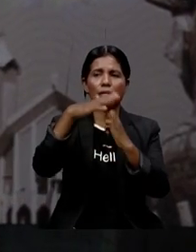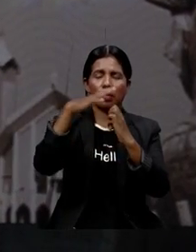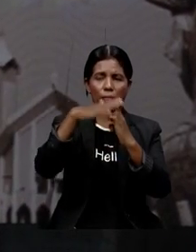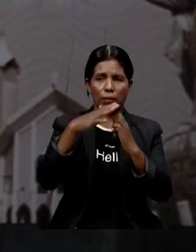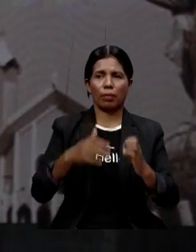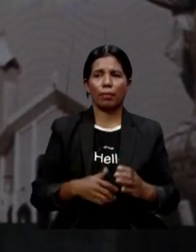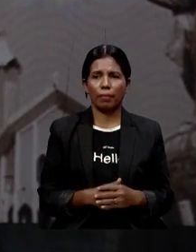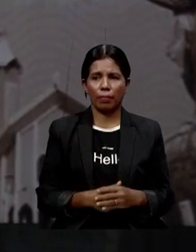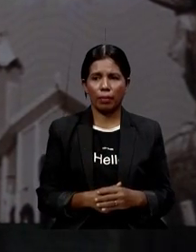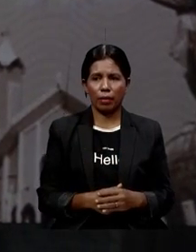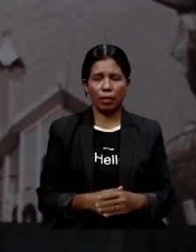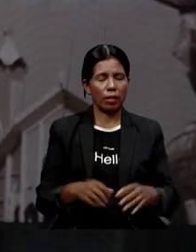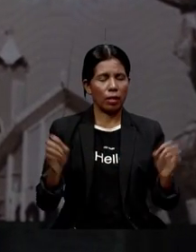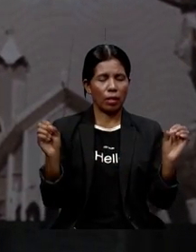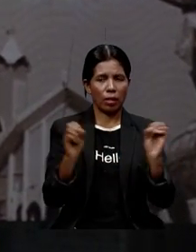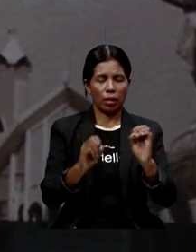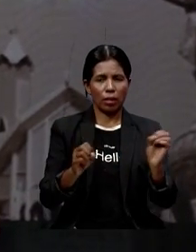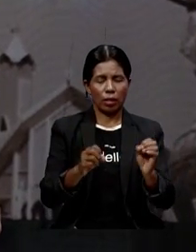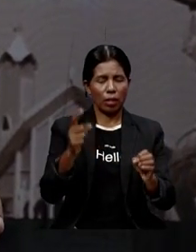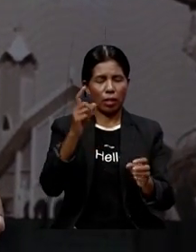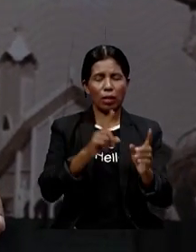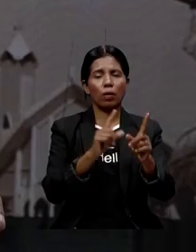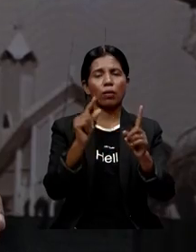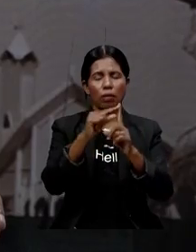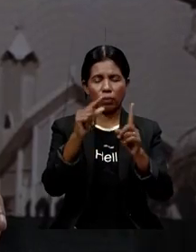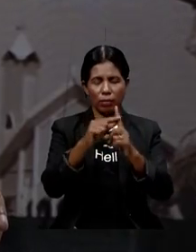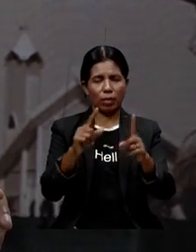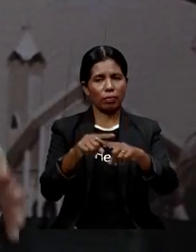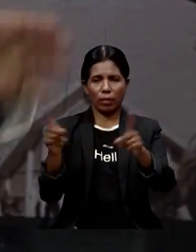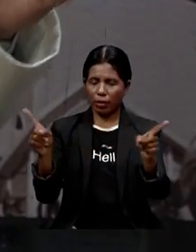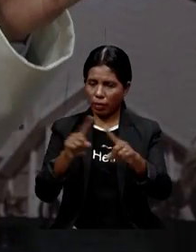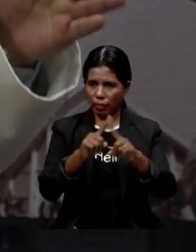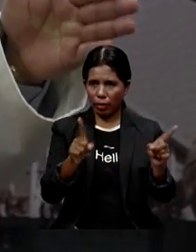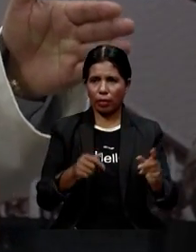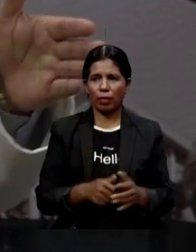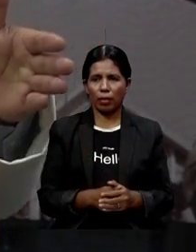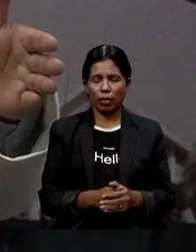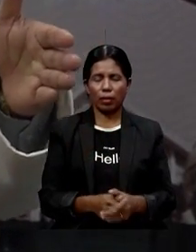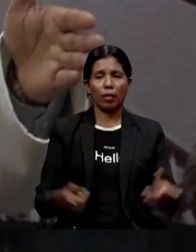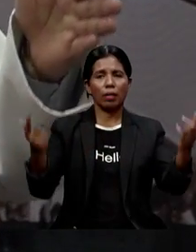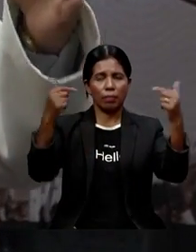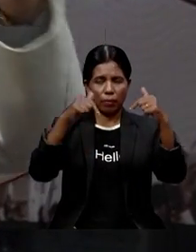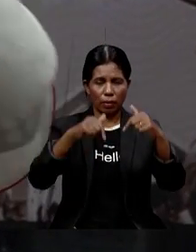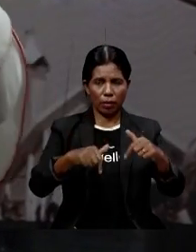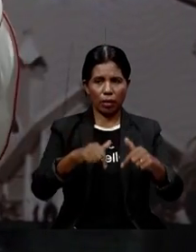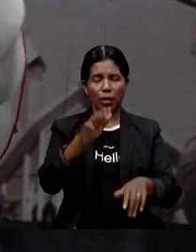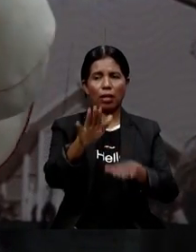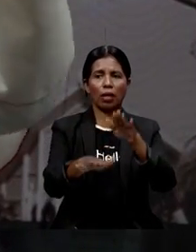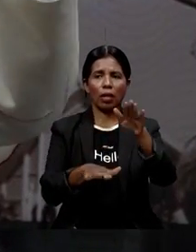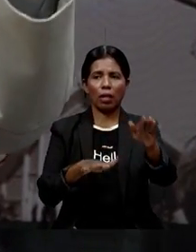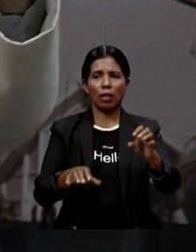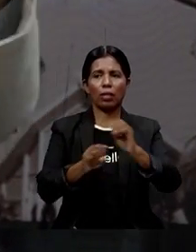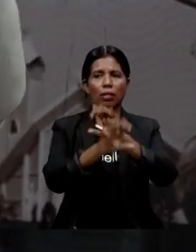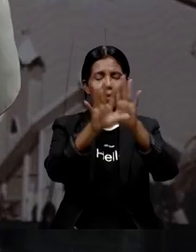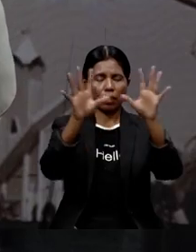vê? La lei que interpreta, batoi oi, mas vê? Satan loro nia toni, nia lao e hier, na cloque